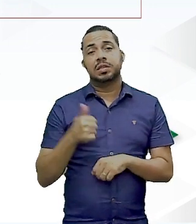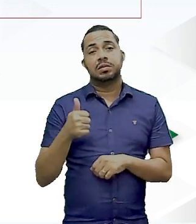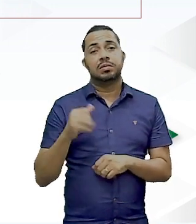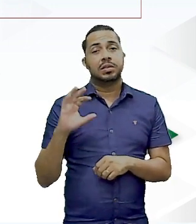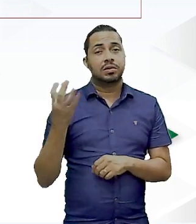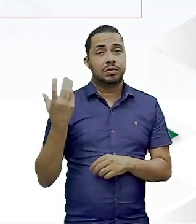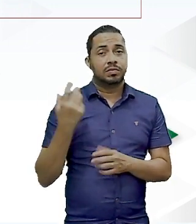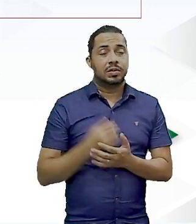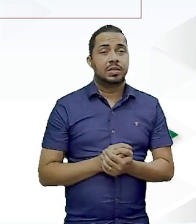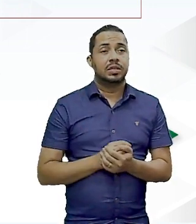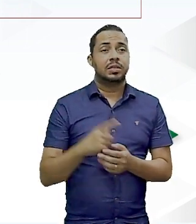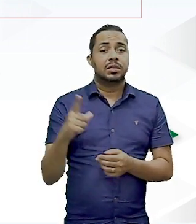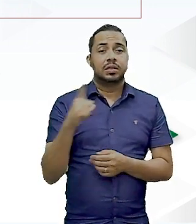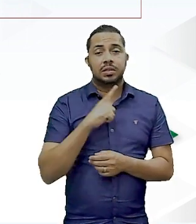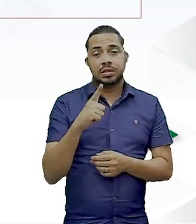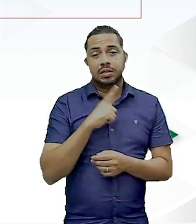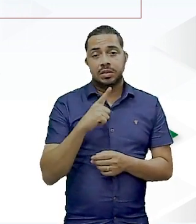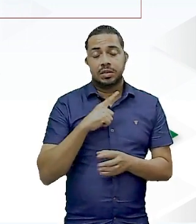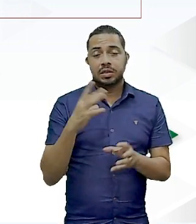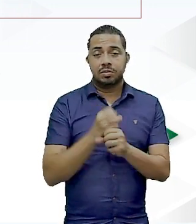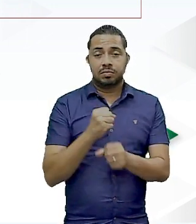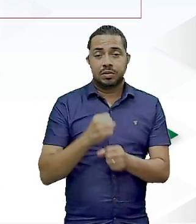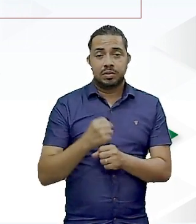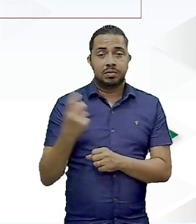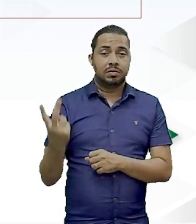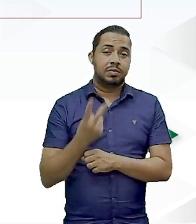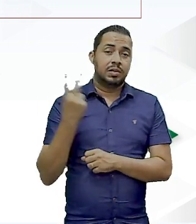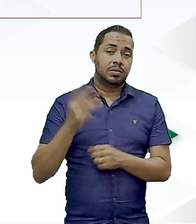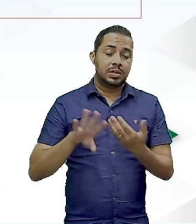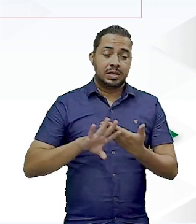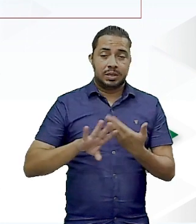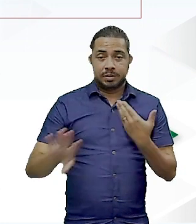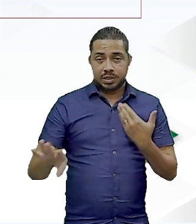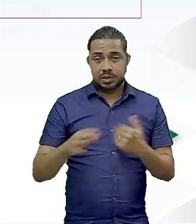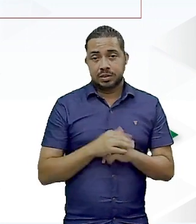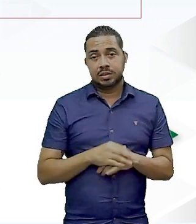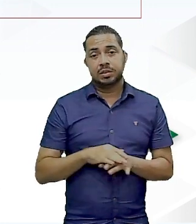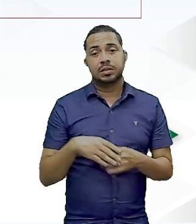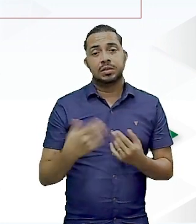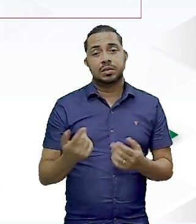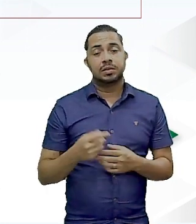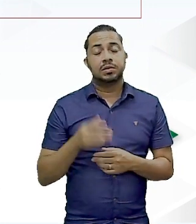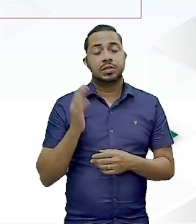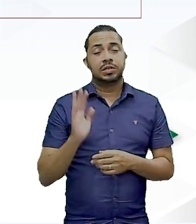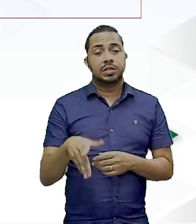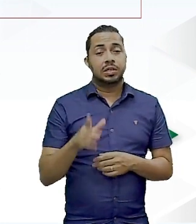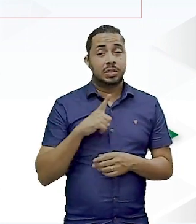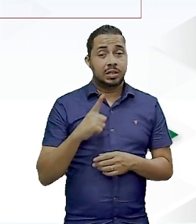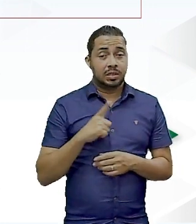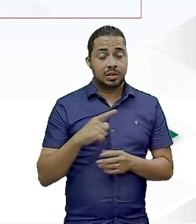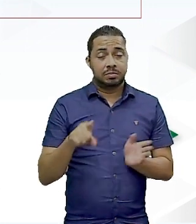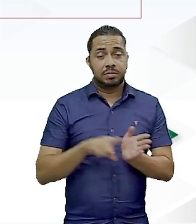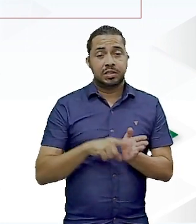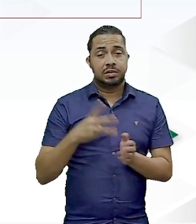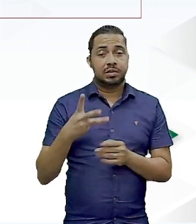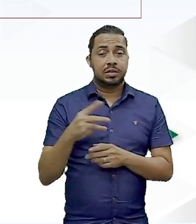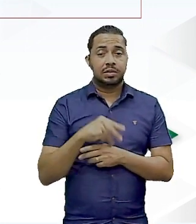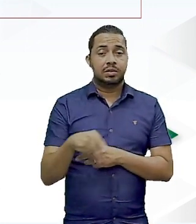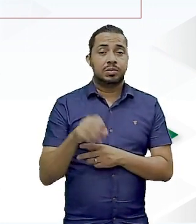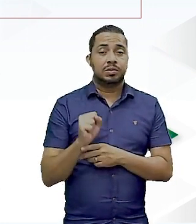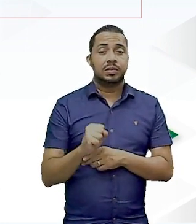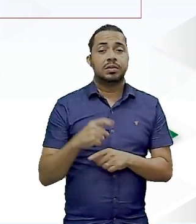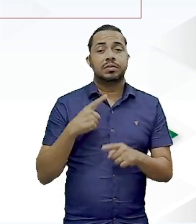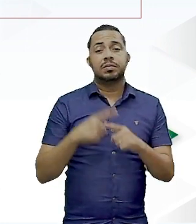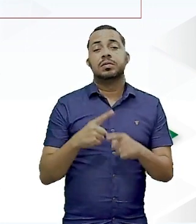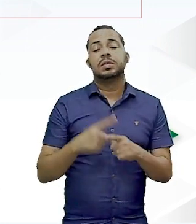1. Então, eu vou ter que calcular o valor separadamente. Por isso, o A já está aí. Menos 3 oitavos